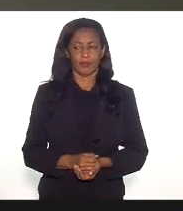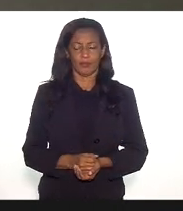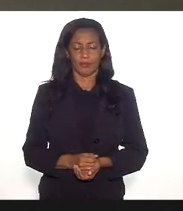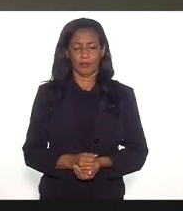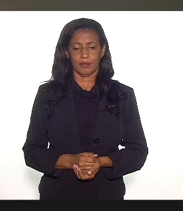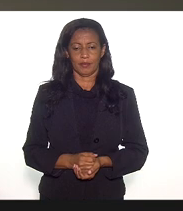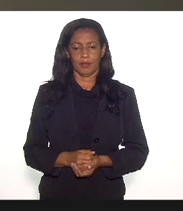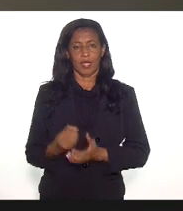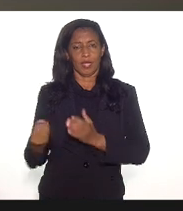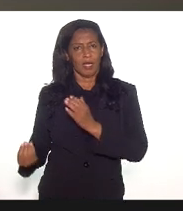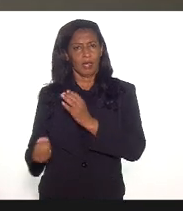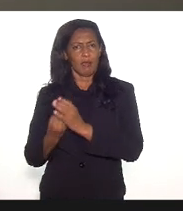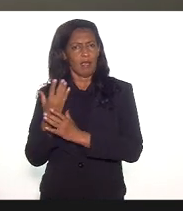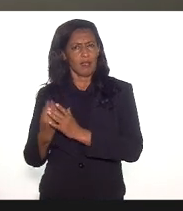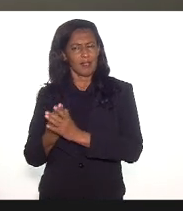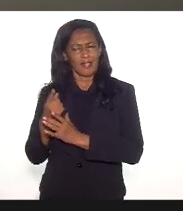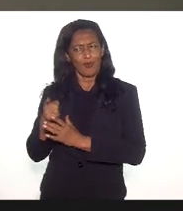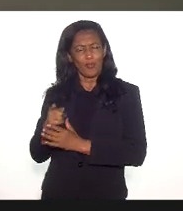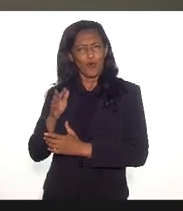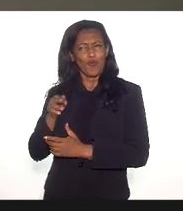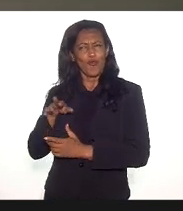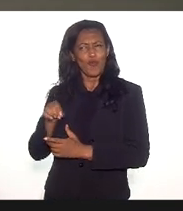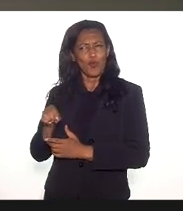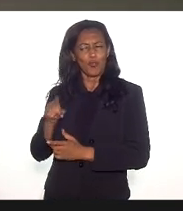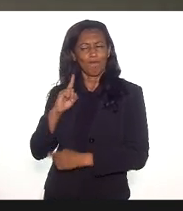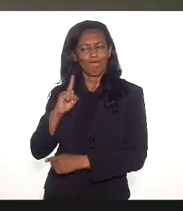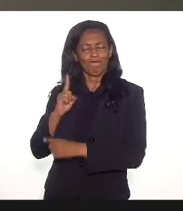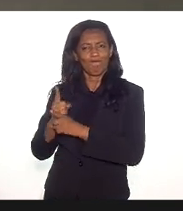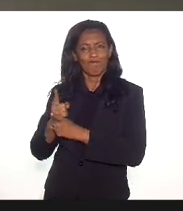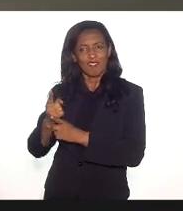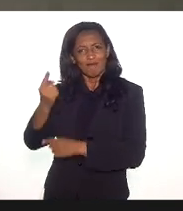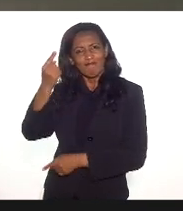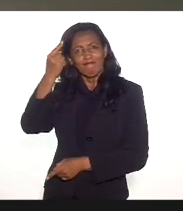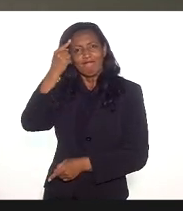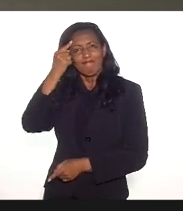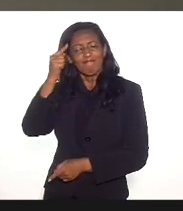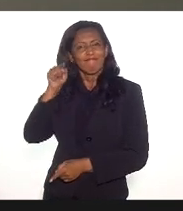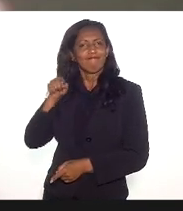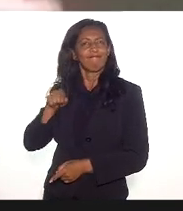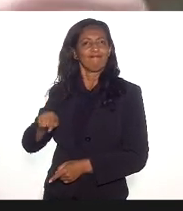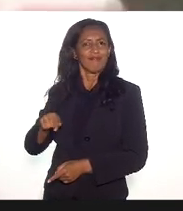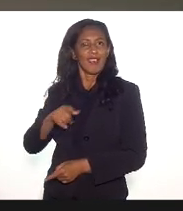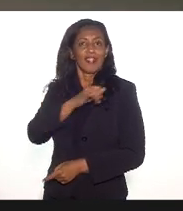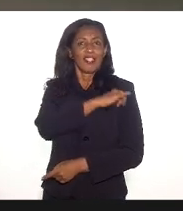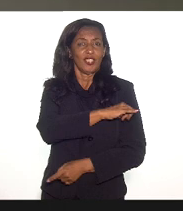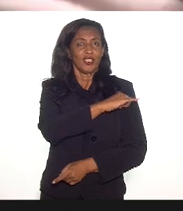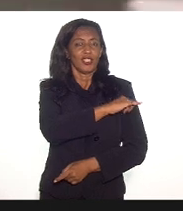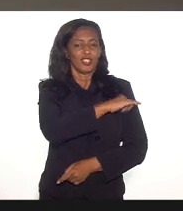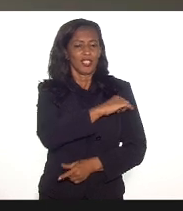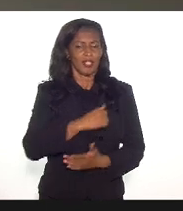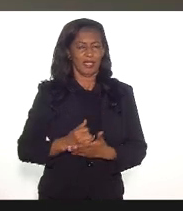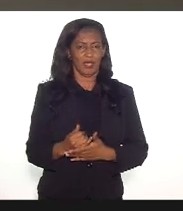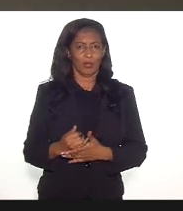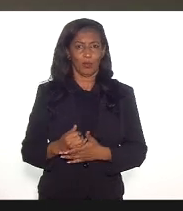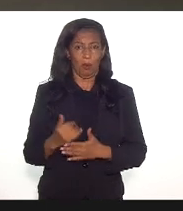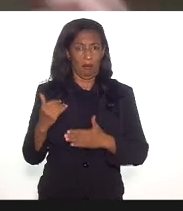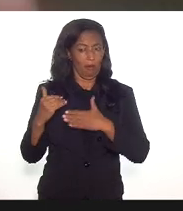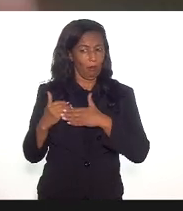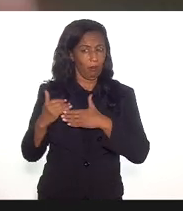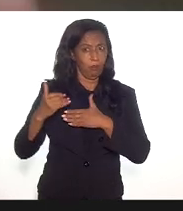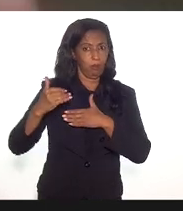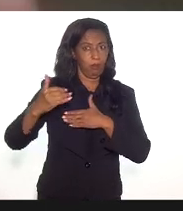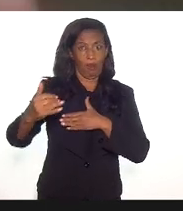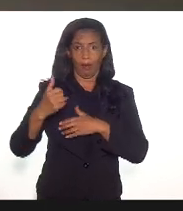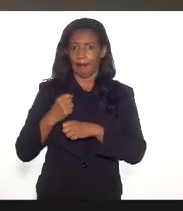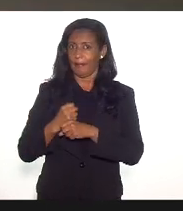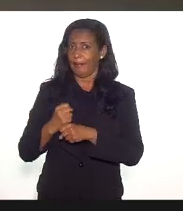e a criação do fundo, ela vem ao encontro de pensar o Rio de Janeiro em longo prazo, não